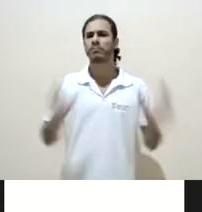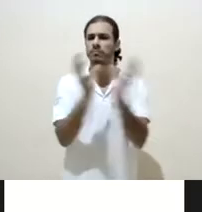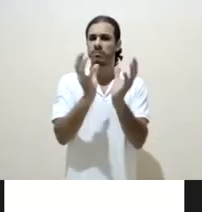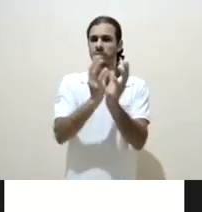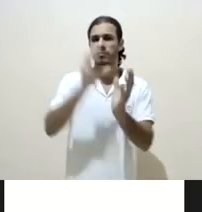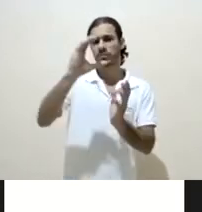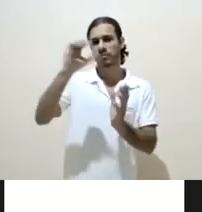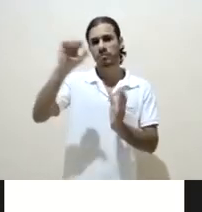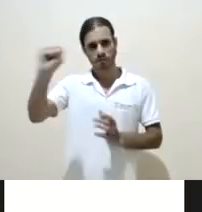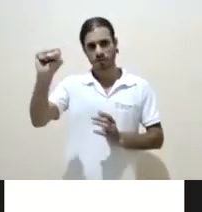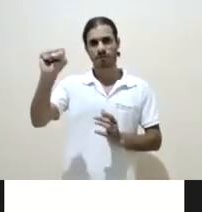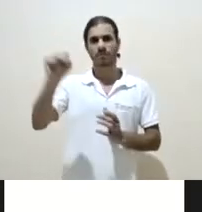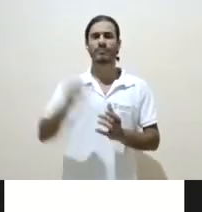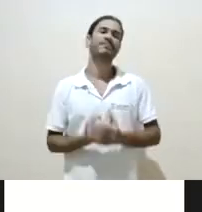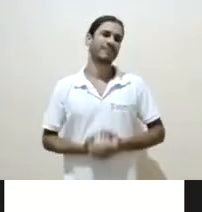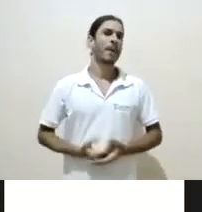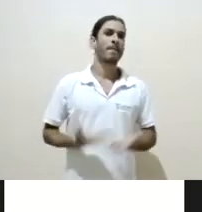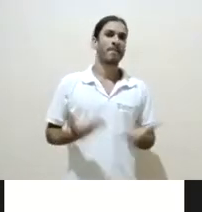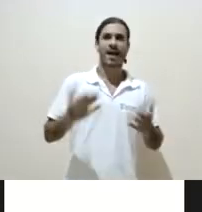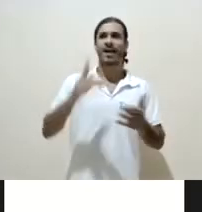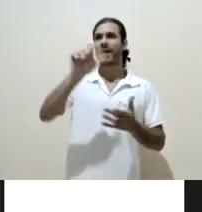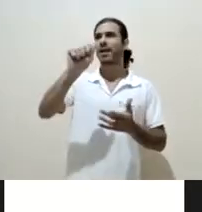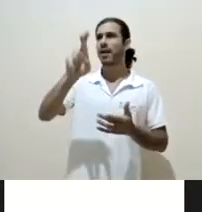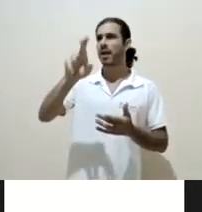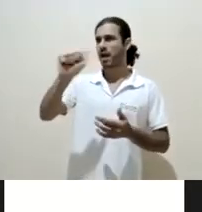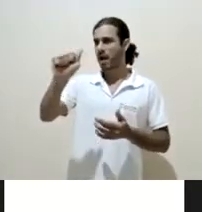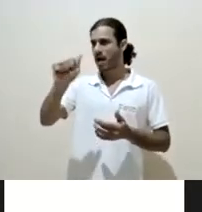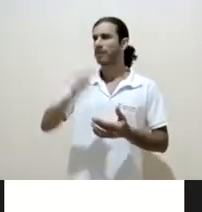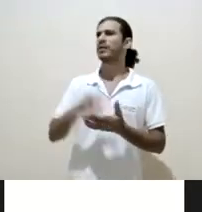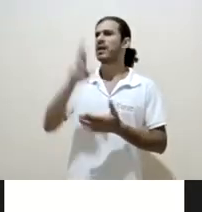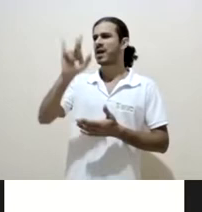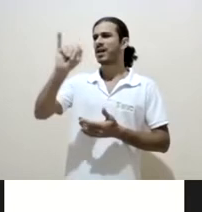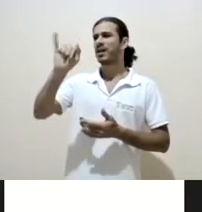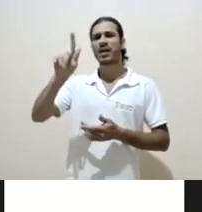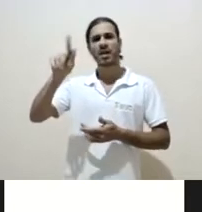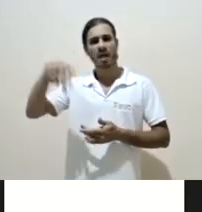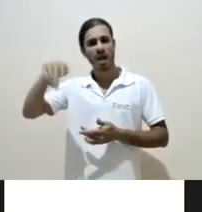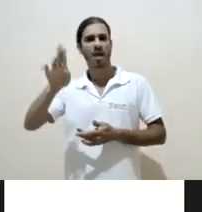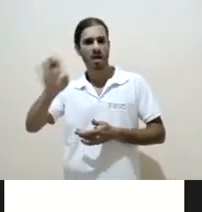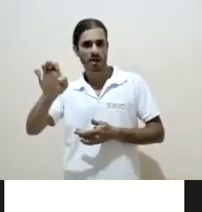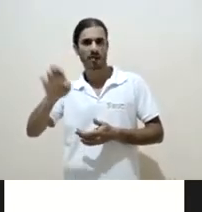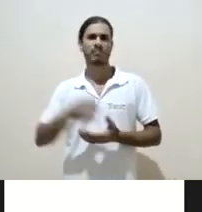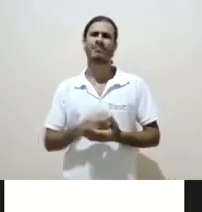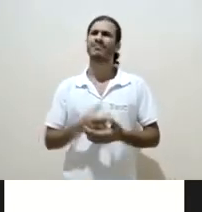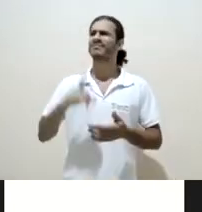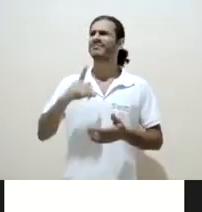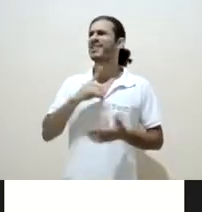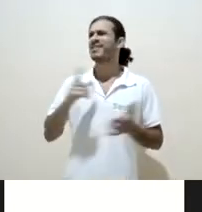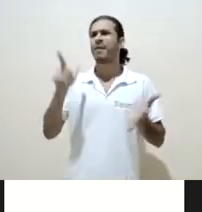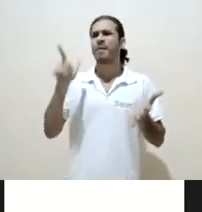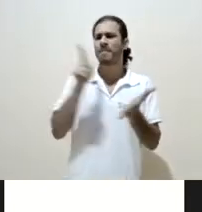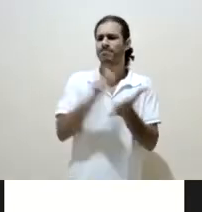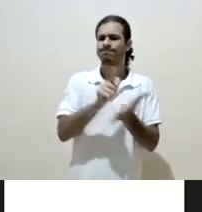Com certeza, Lara, vocês tiveram, você, o Rick, todos vocês, um papel fundamental, né, para que nós tivéssemos